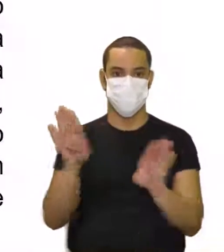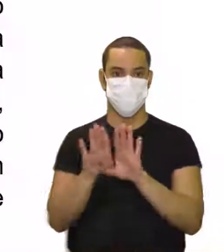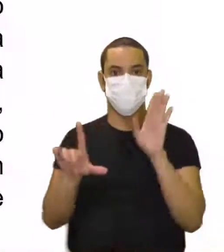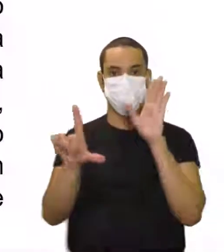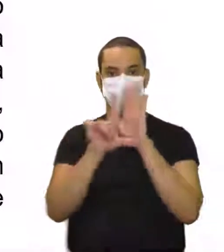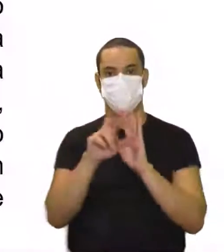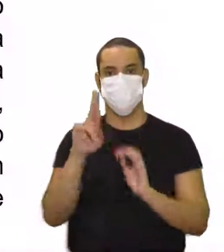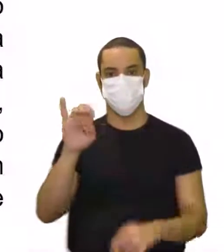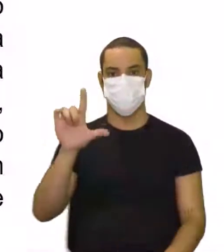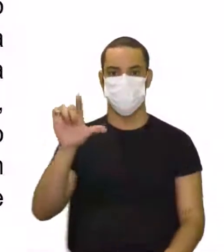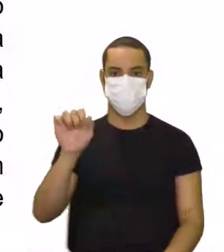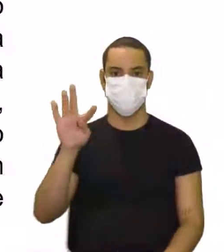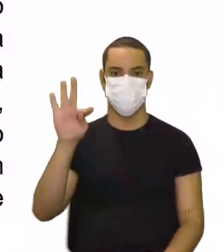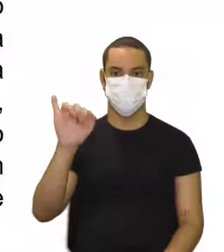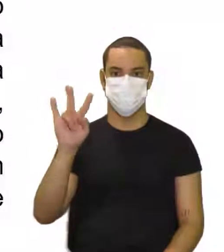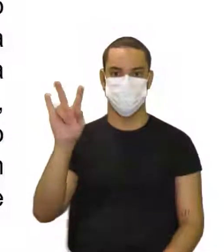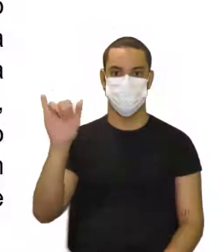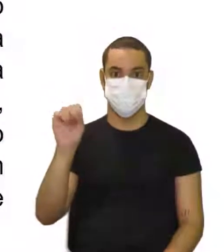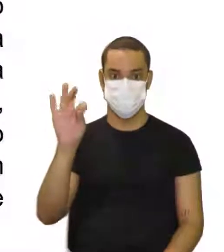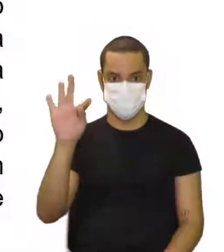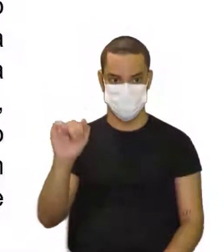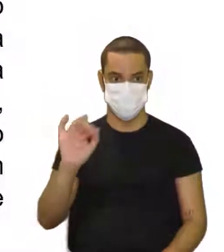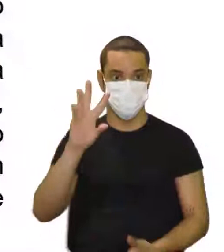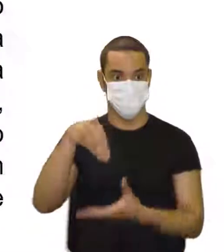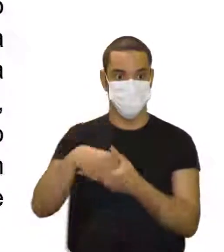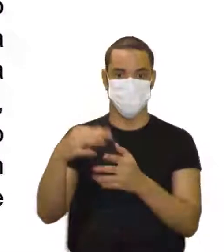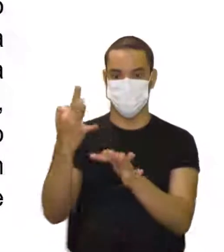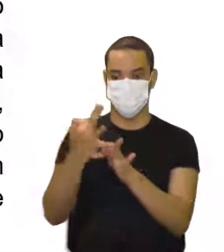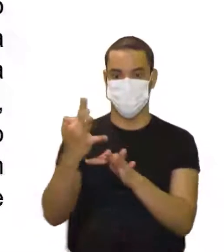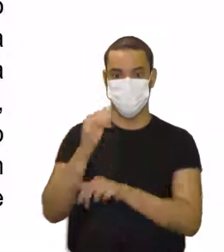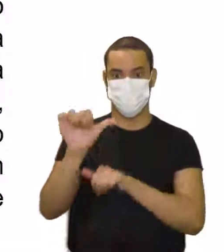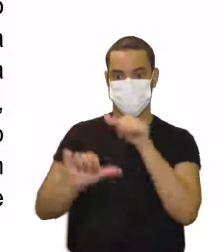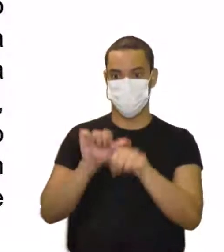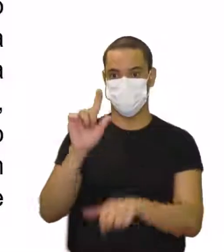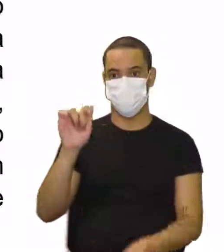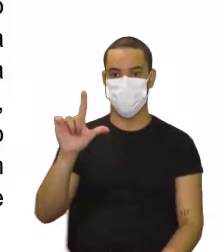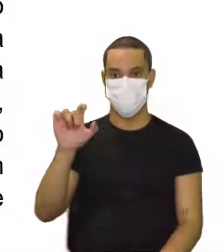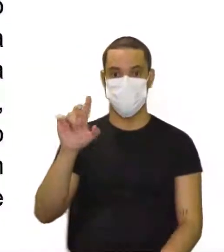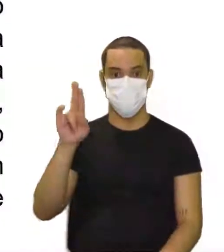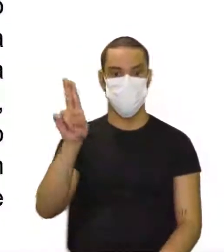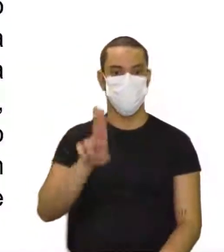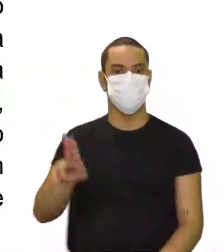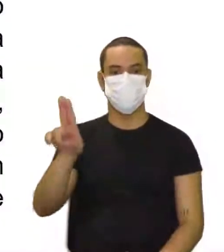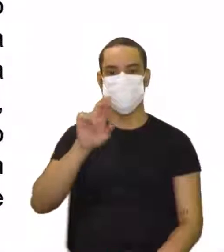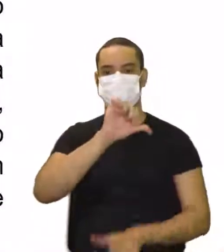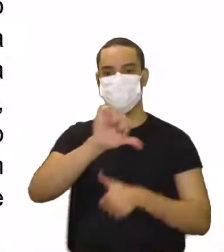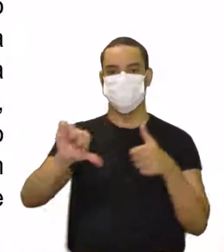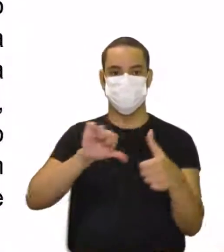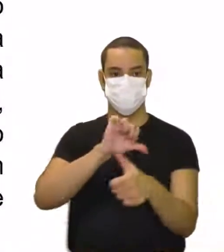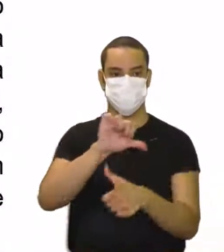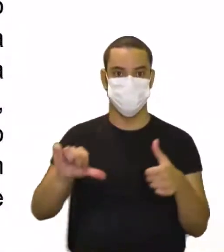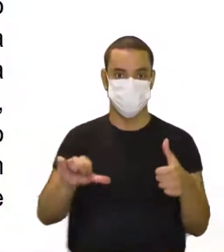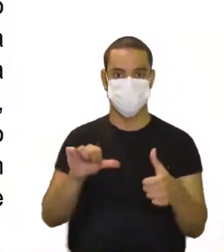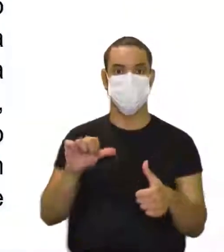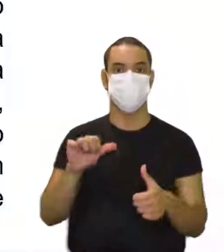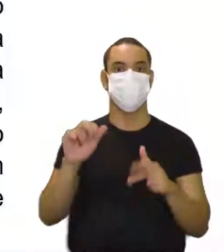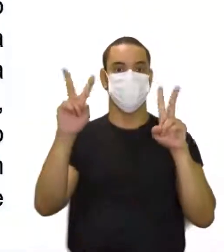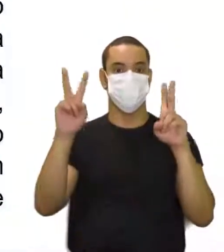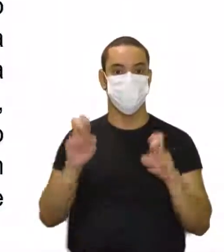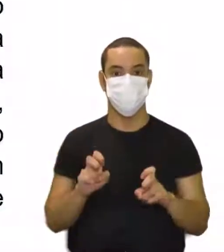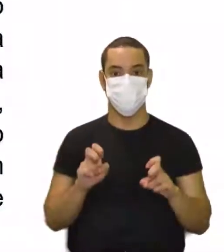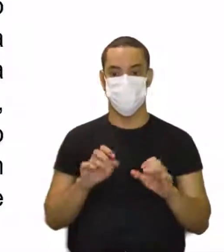só, em física, uma transformação de Galileu é usada para transformações entre as coordenadas de